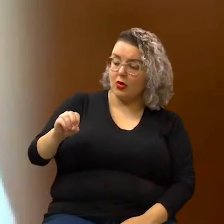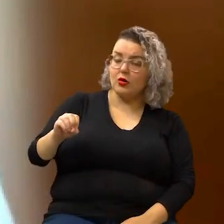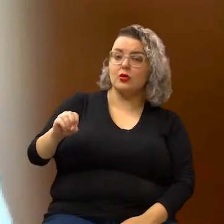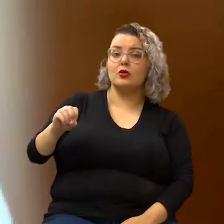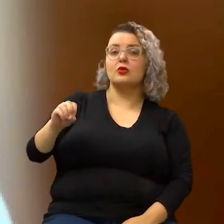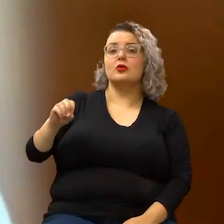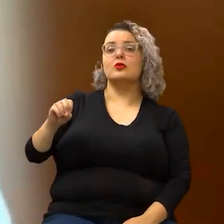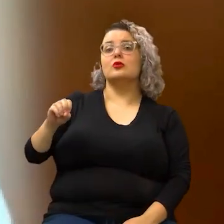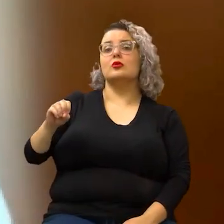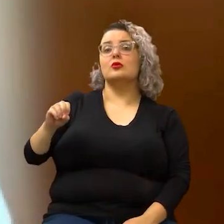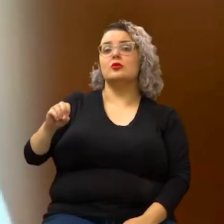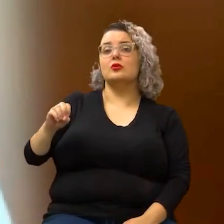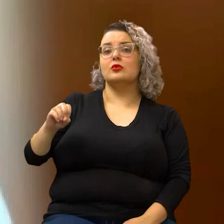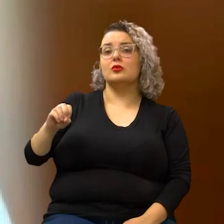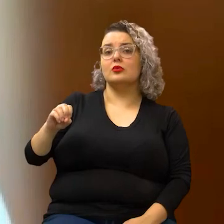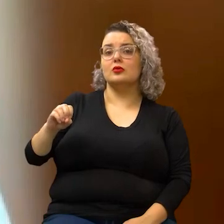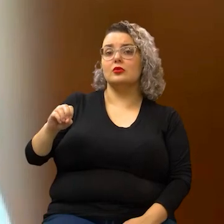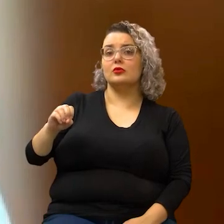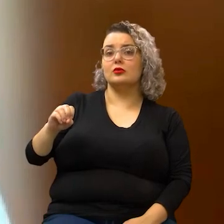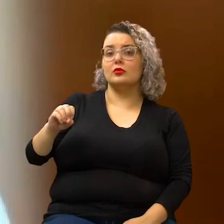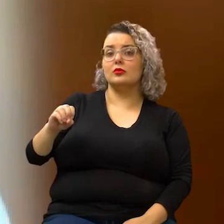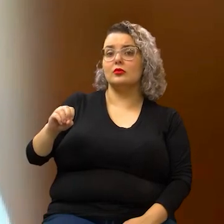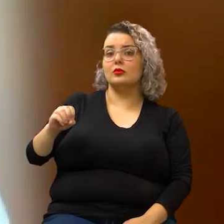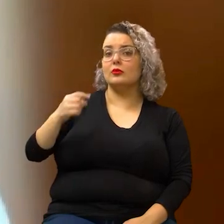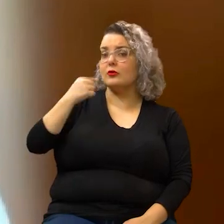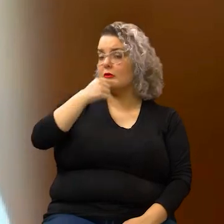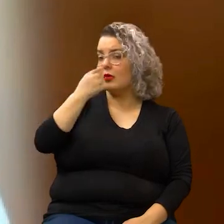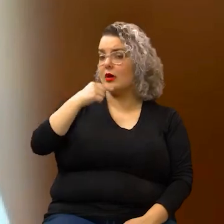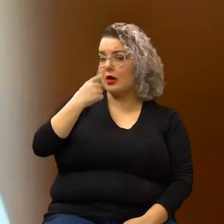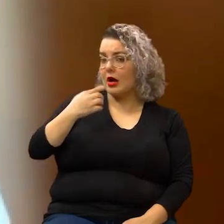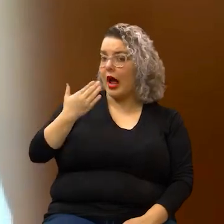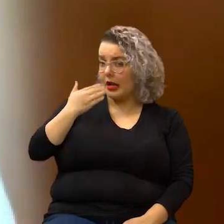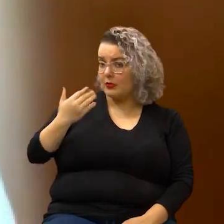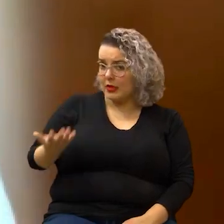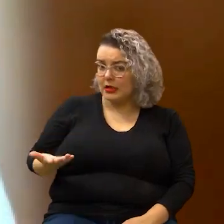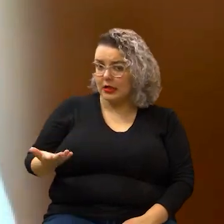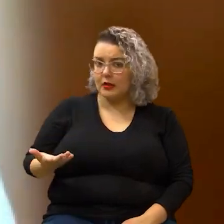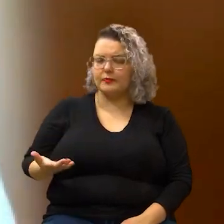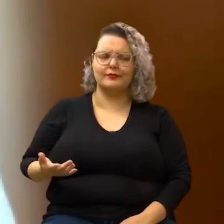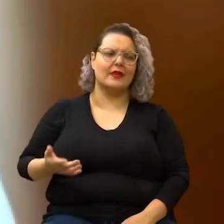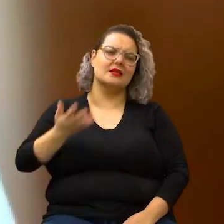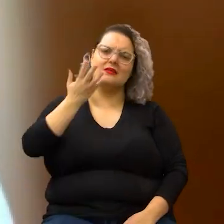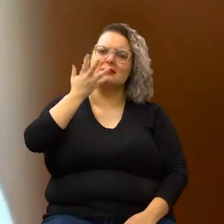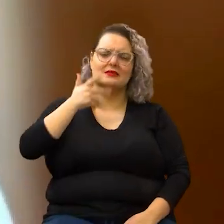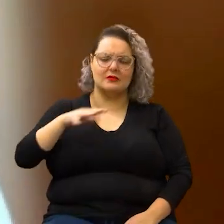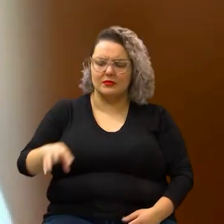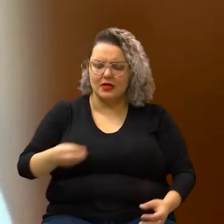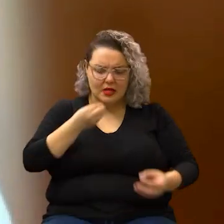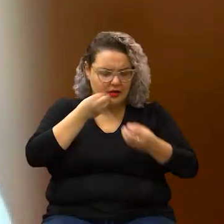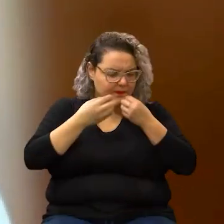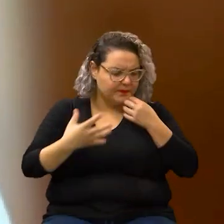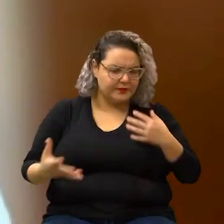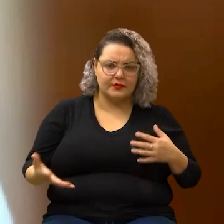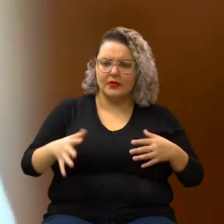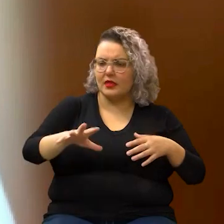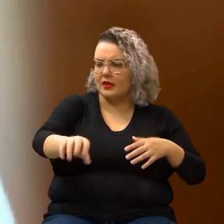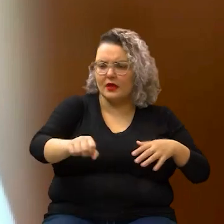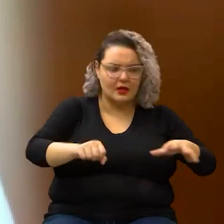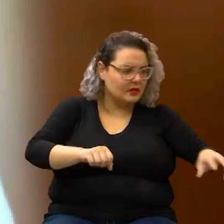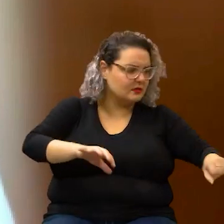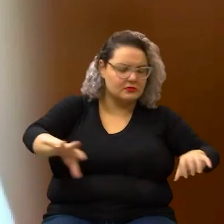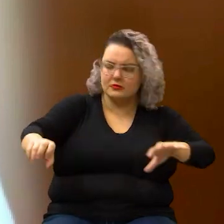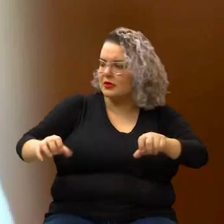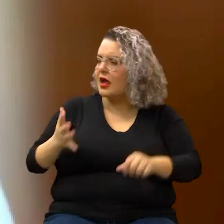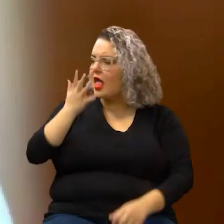crianças, elas são muito curiosas, elas colocam tudo na boca, então é muito frequente a infecção na infância, e